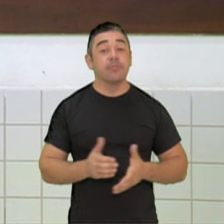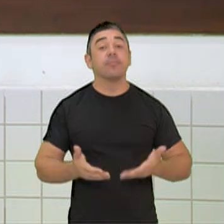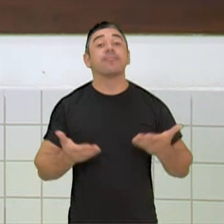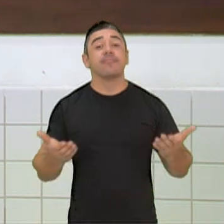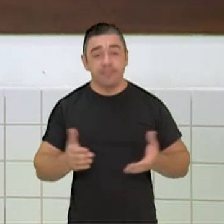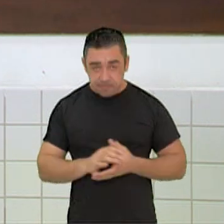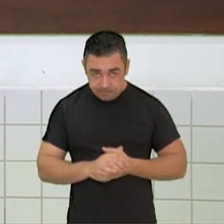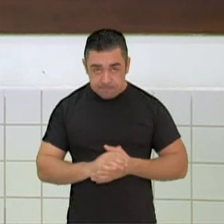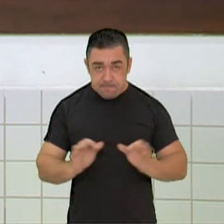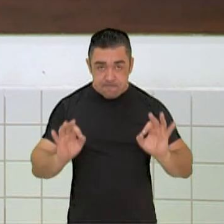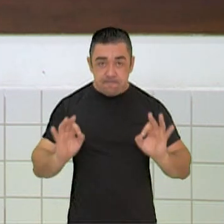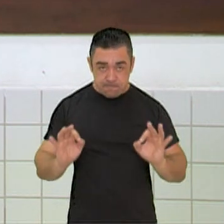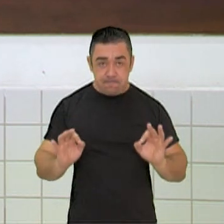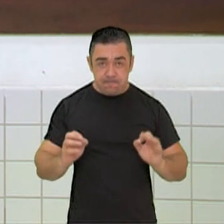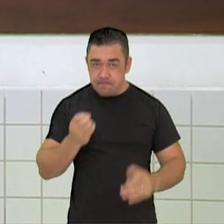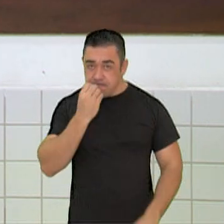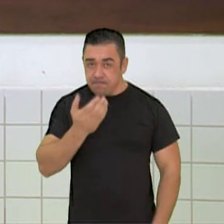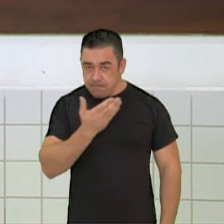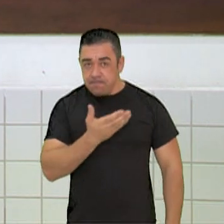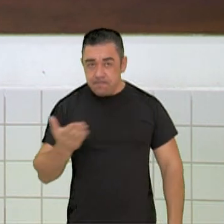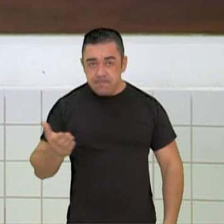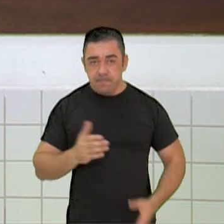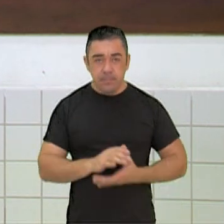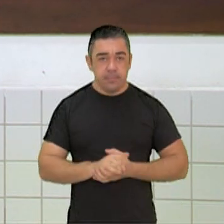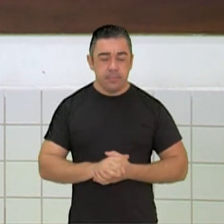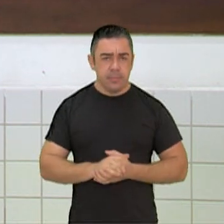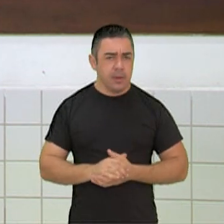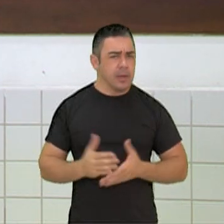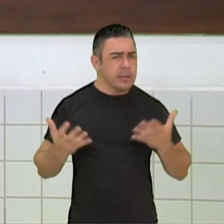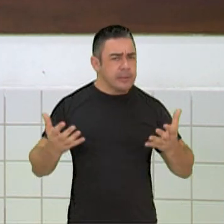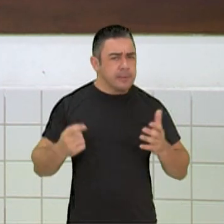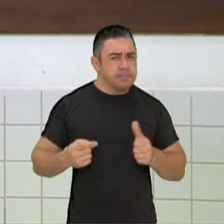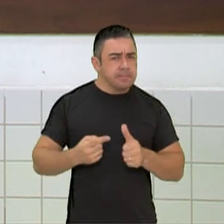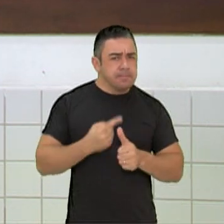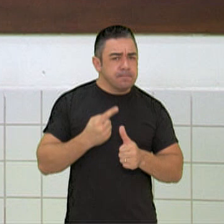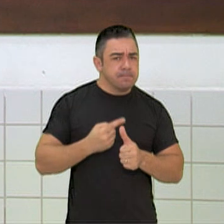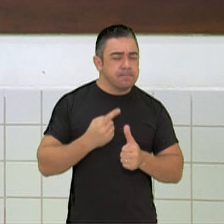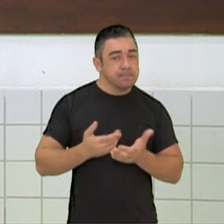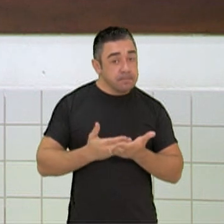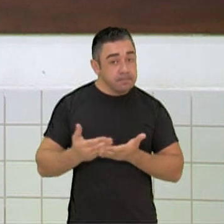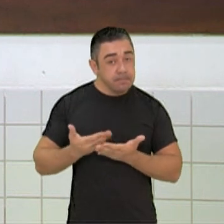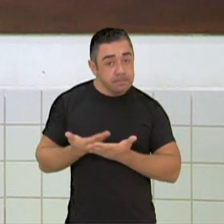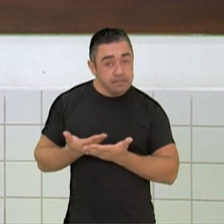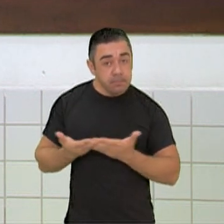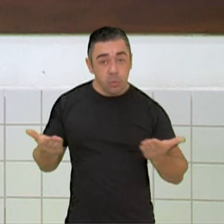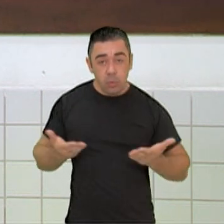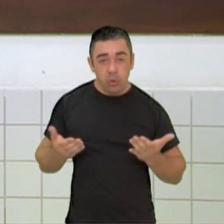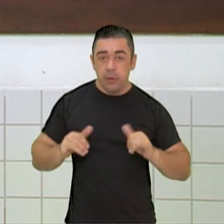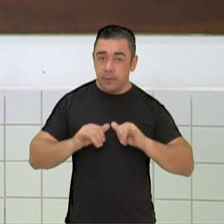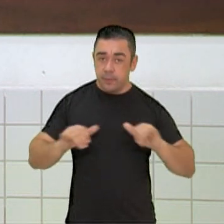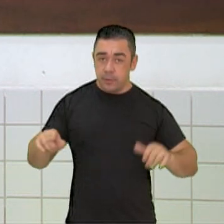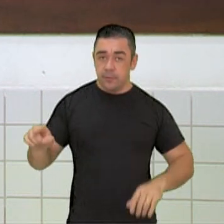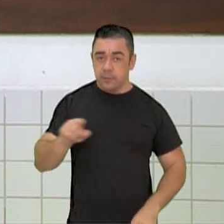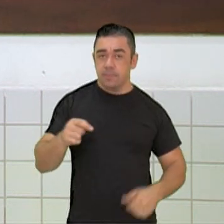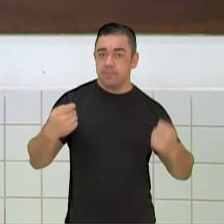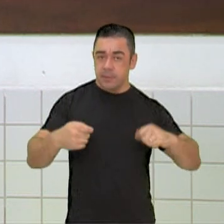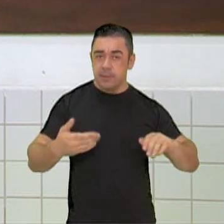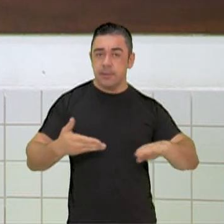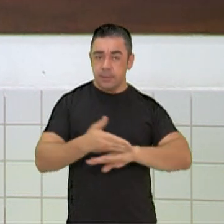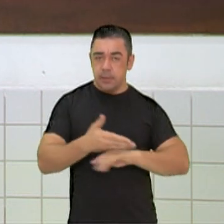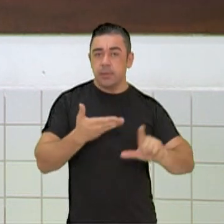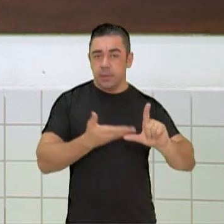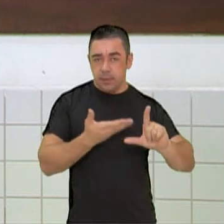E aí, pessoal, tudo certo? Tudo bem com vocês? Quero primeiramente, antes de iniciarmos a aula de hoje, lembrá-los que vocês devem acessar